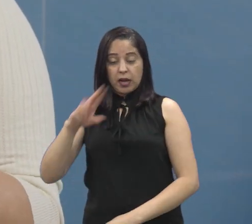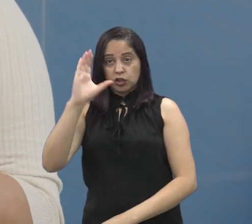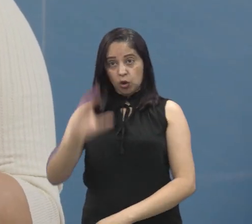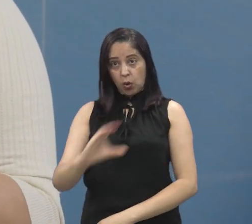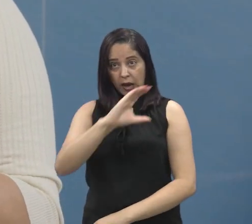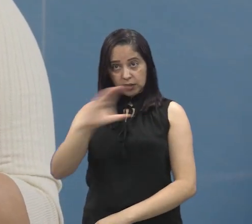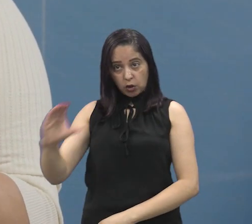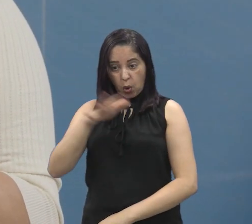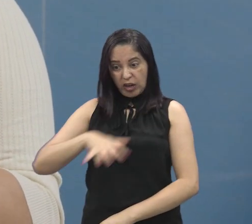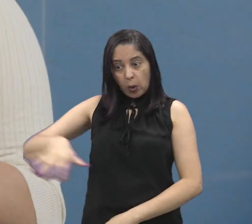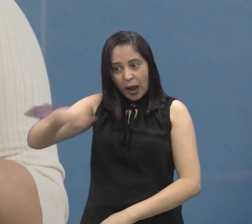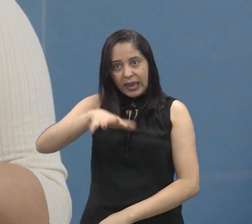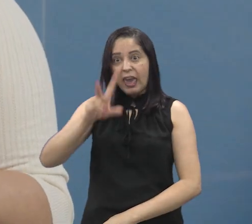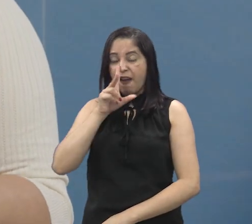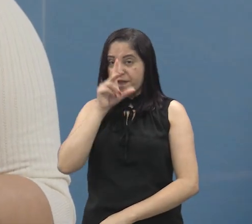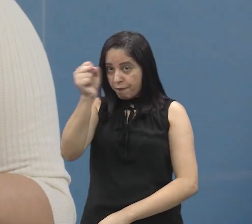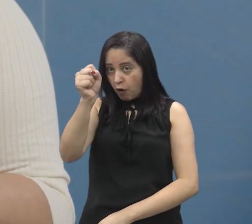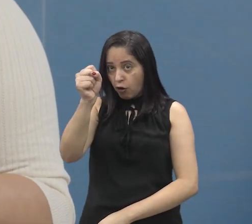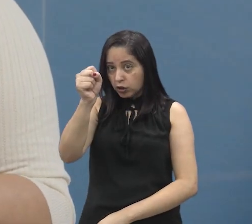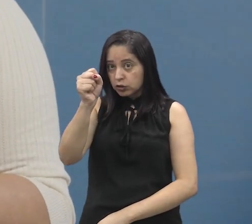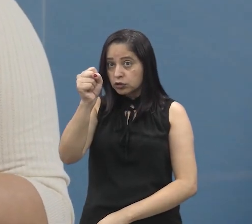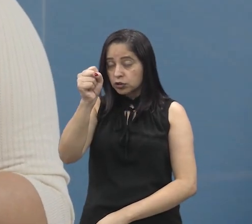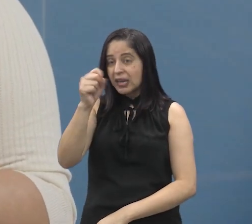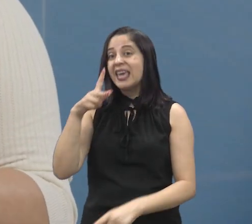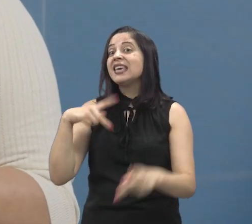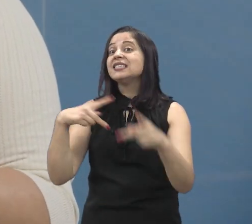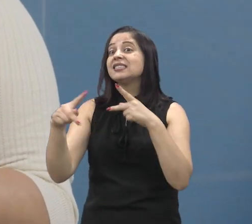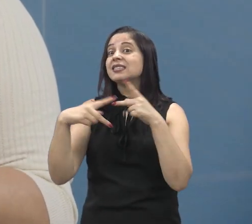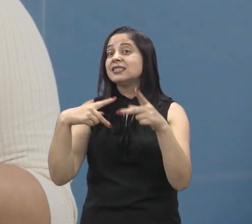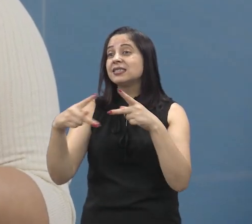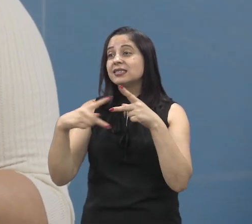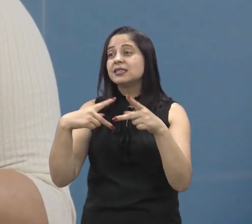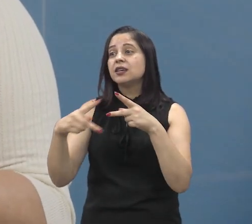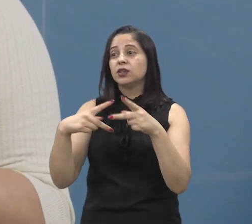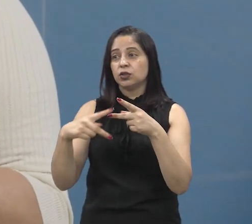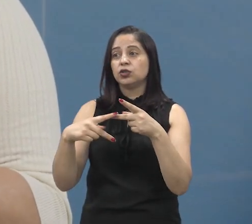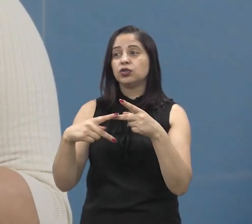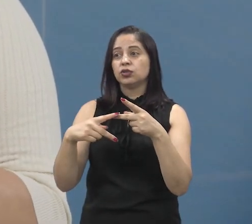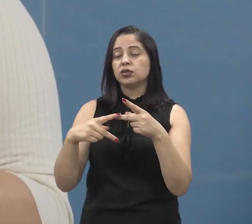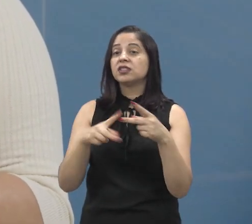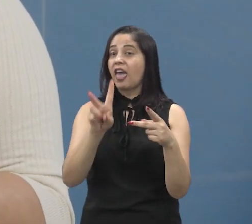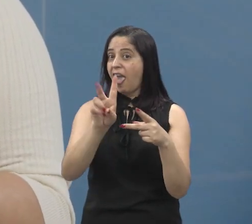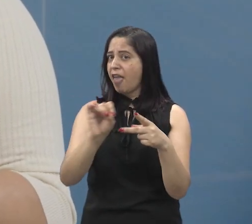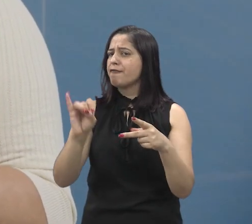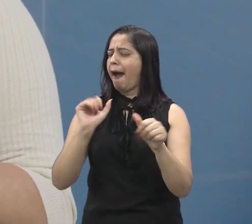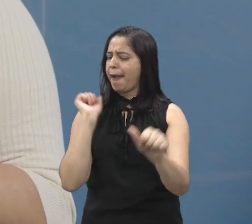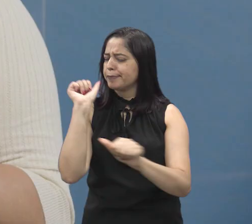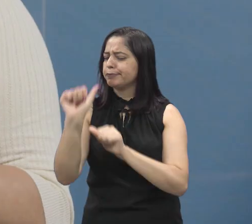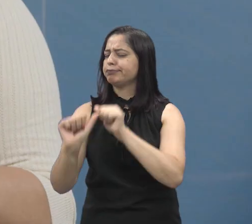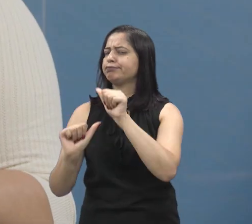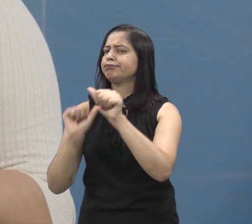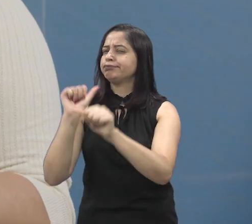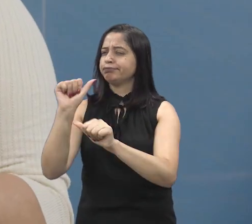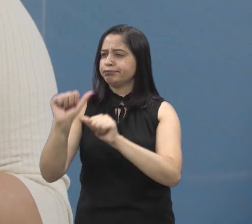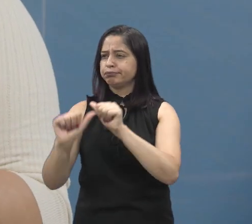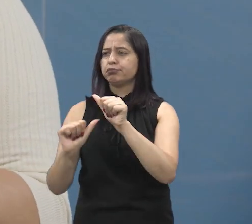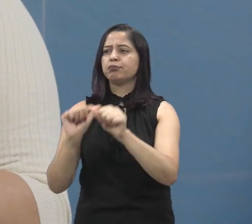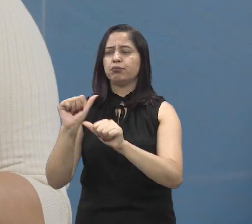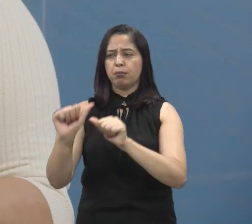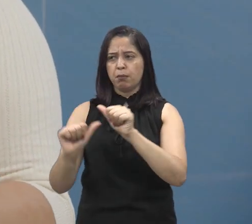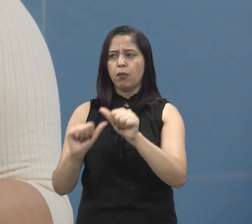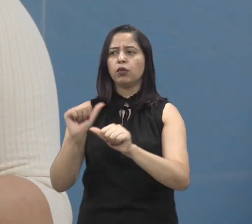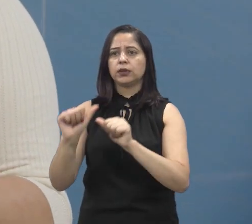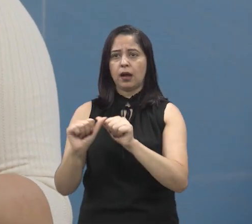na nossa região e São José dos Campos vai passar por uma transformação assim que tivemos aí